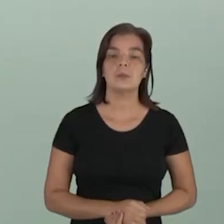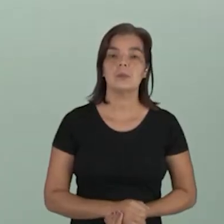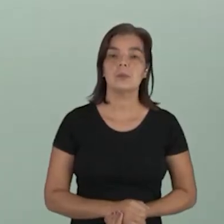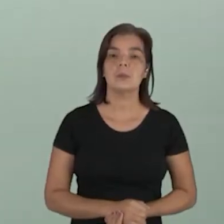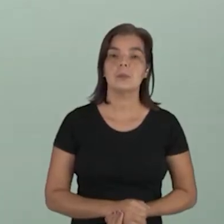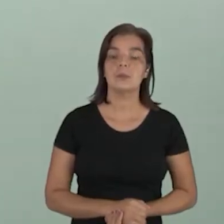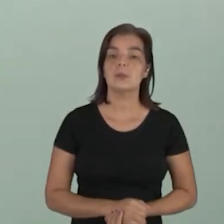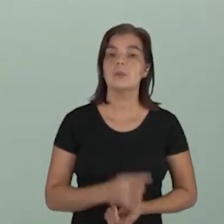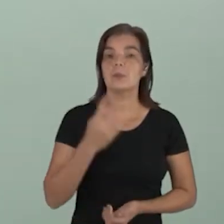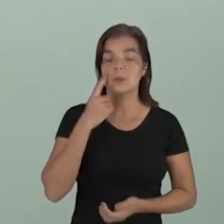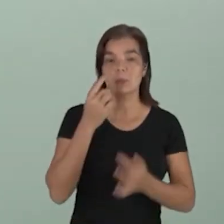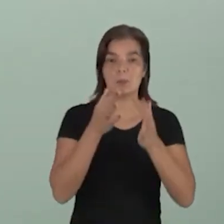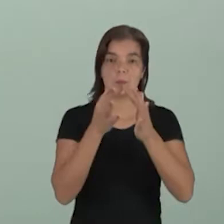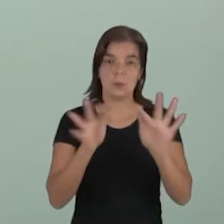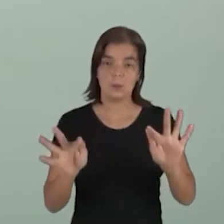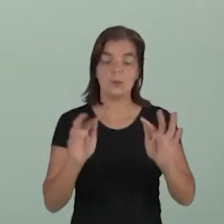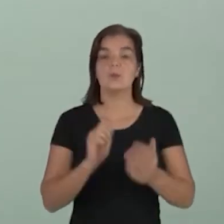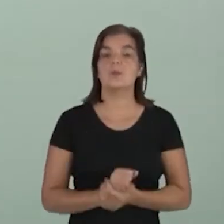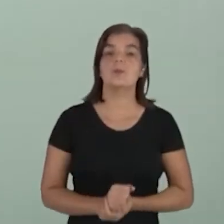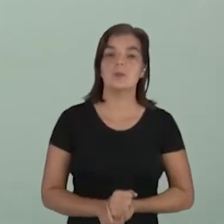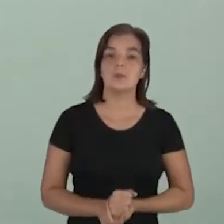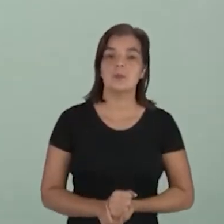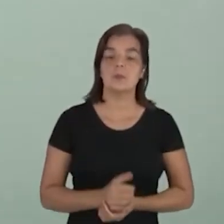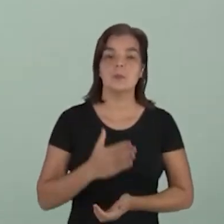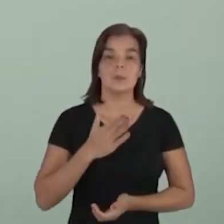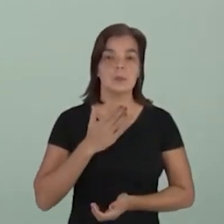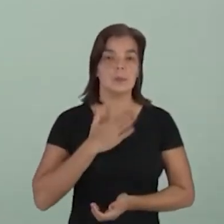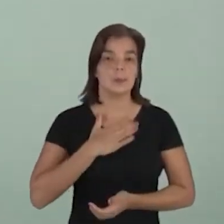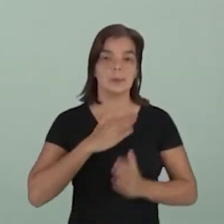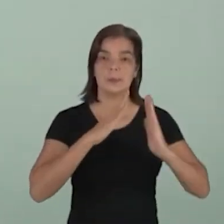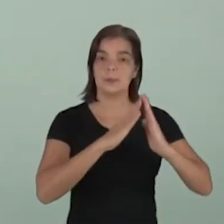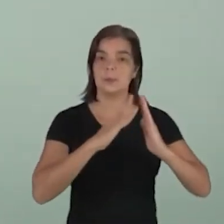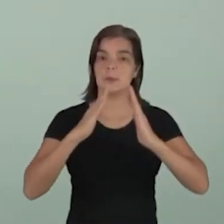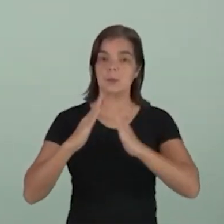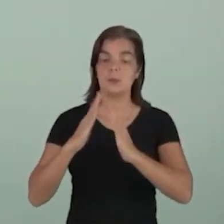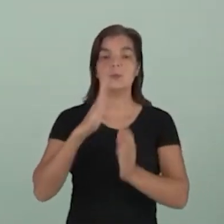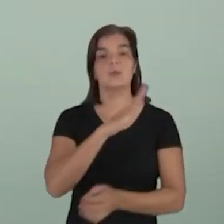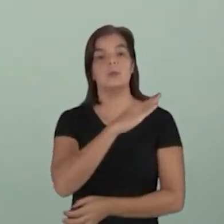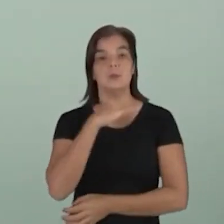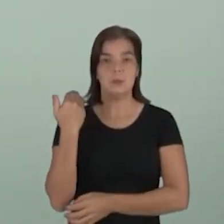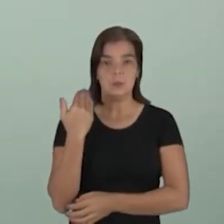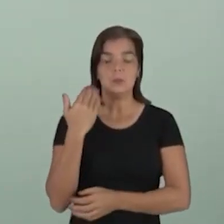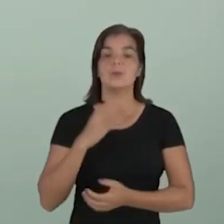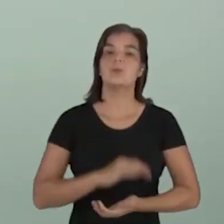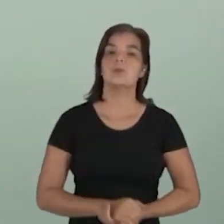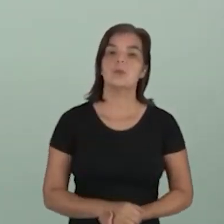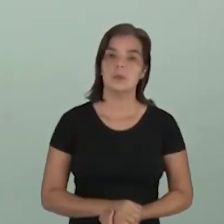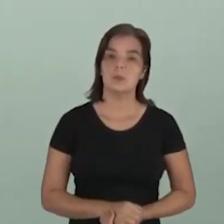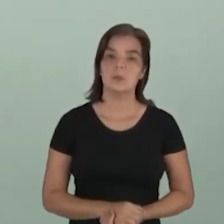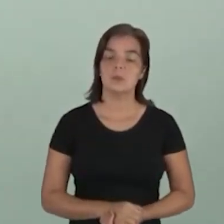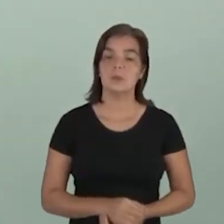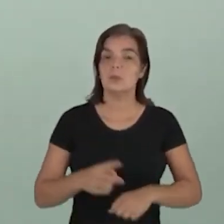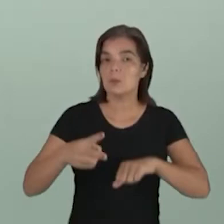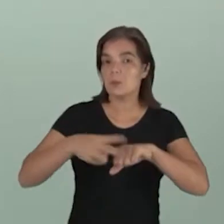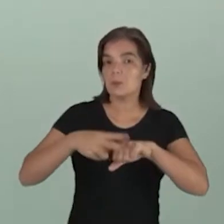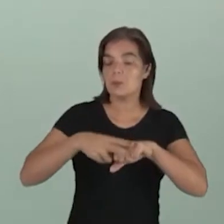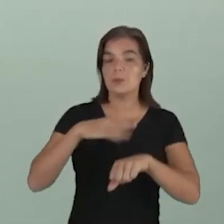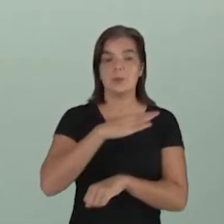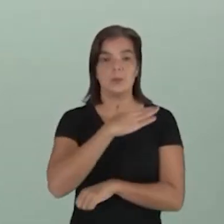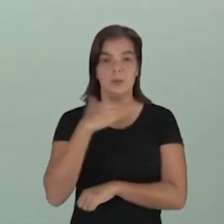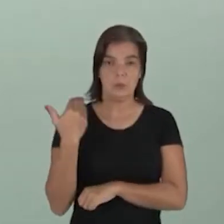Quando você cria a frase, a minha vizinha faleceu, morreu. Verbo